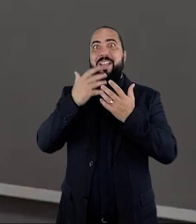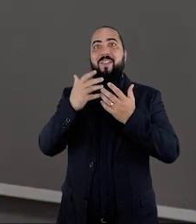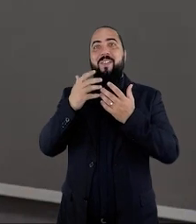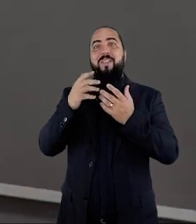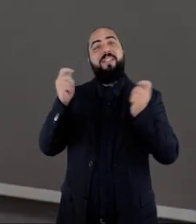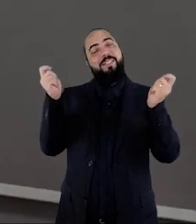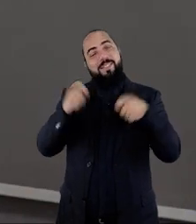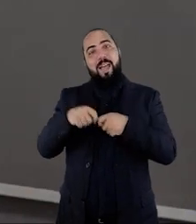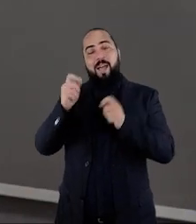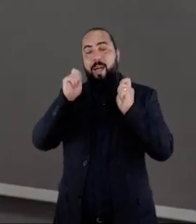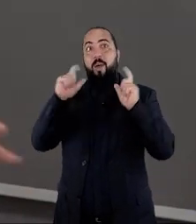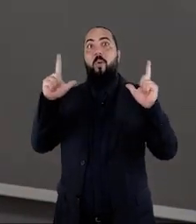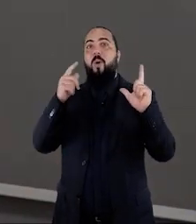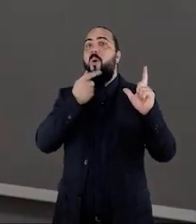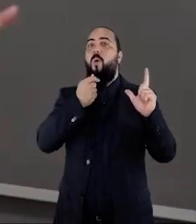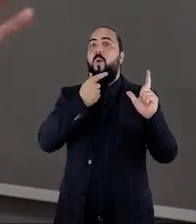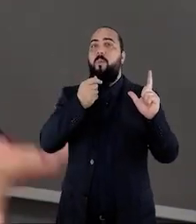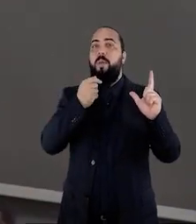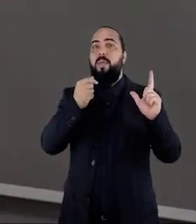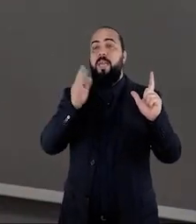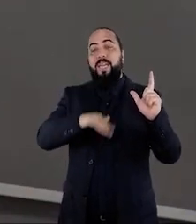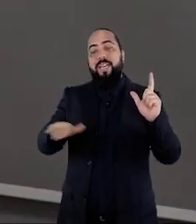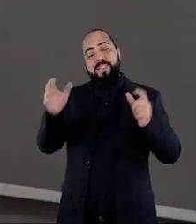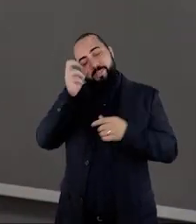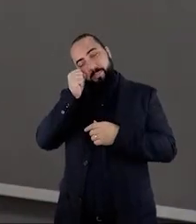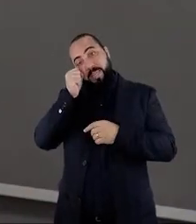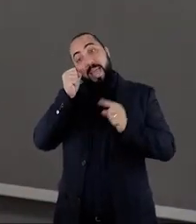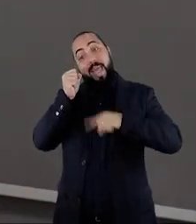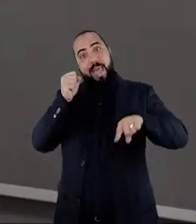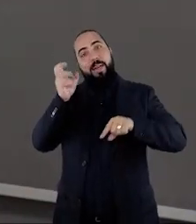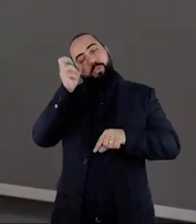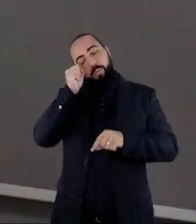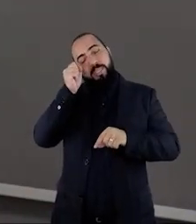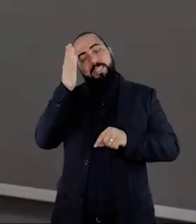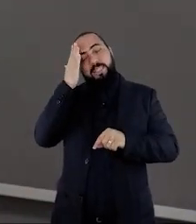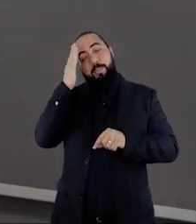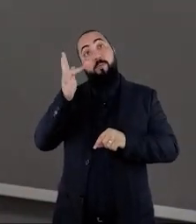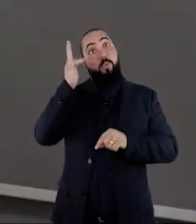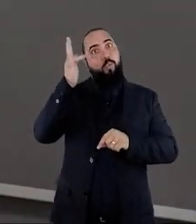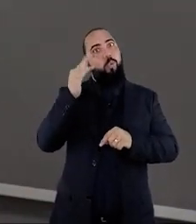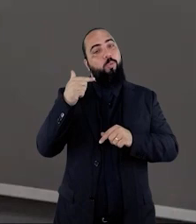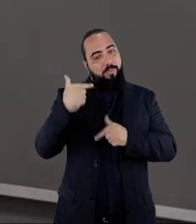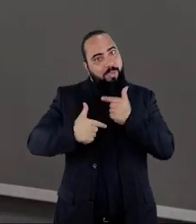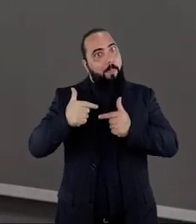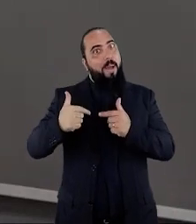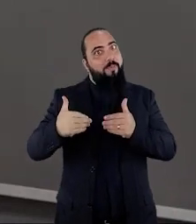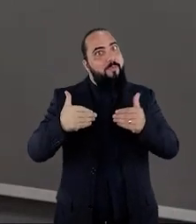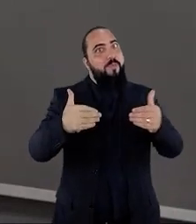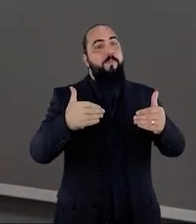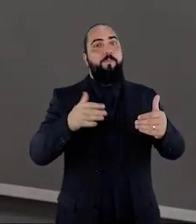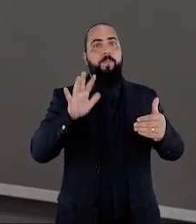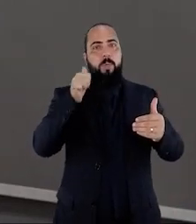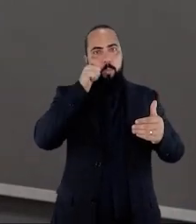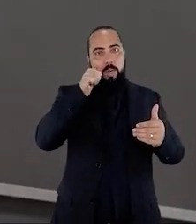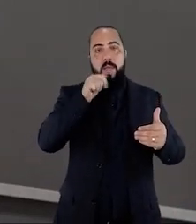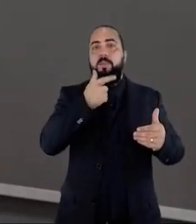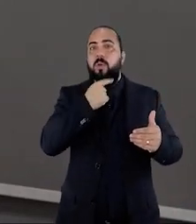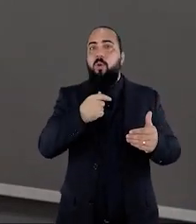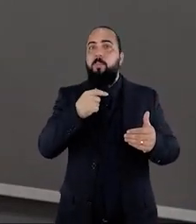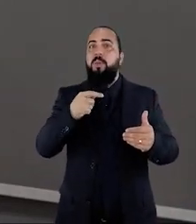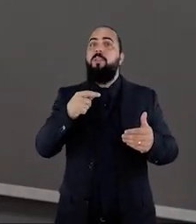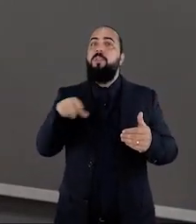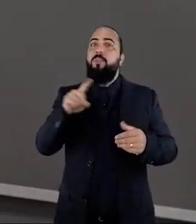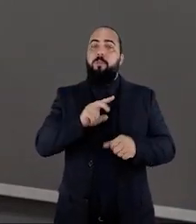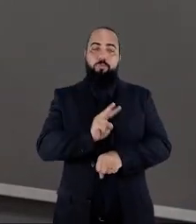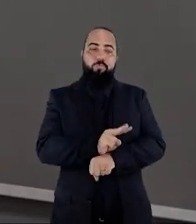os homens e adormecer as crianças, que as crianças a gente quer que elas possam dormir e saber que o futuro delas está sendo encaminhado. Mas as